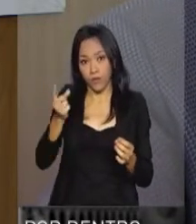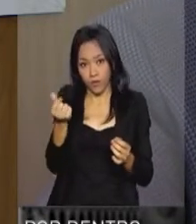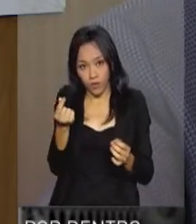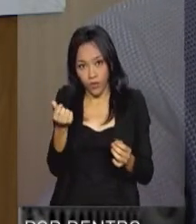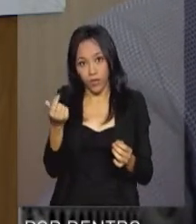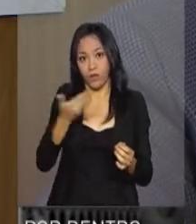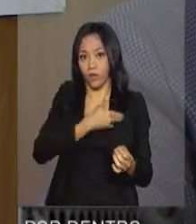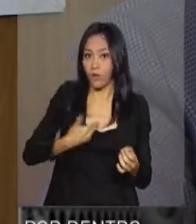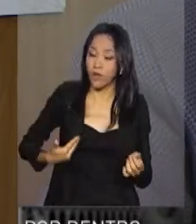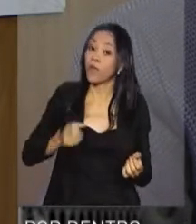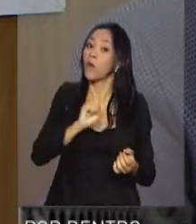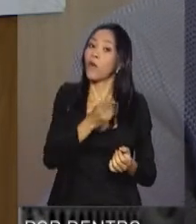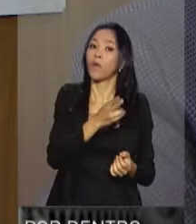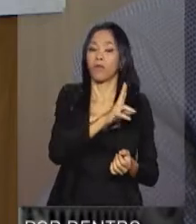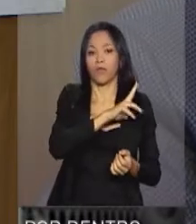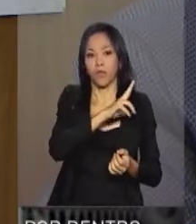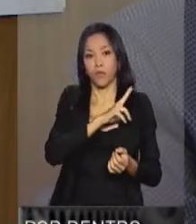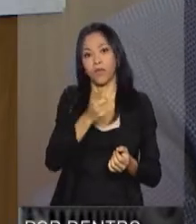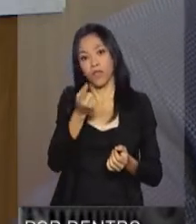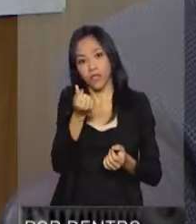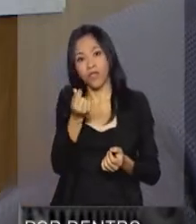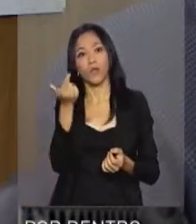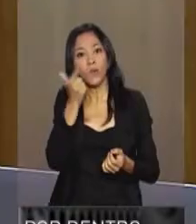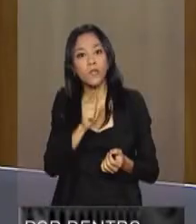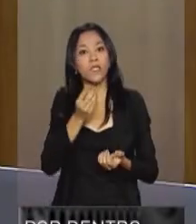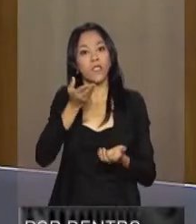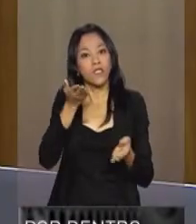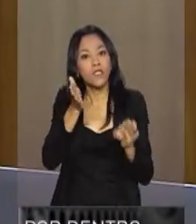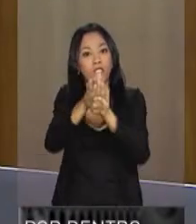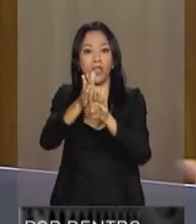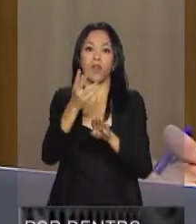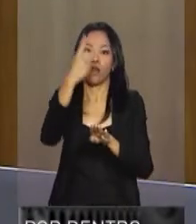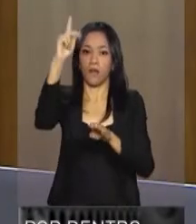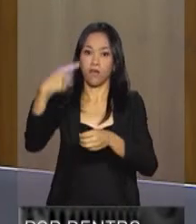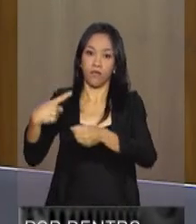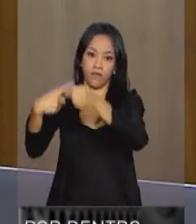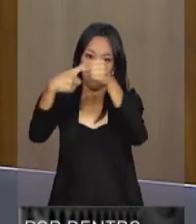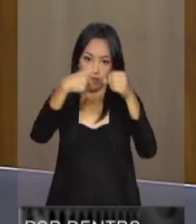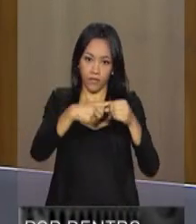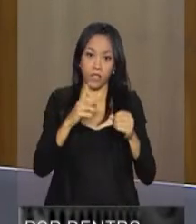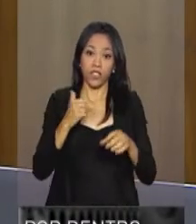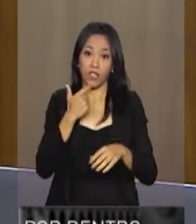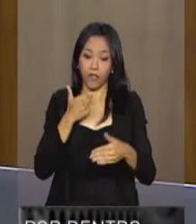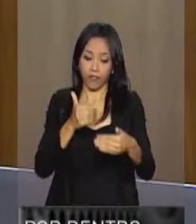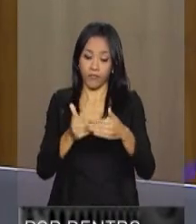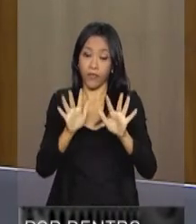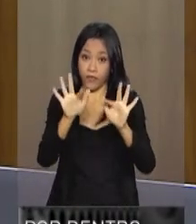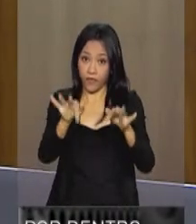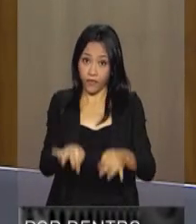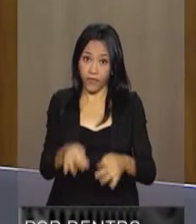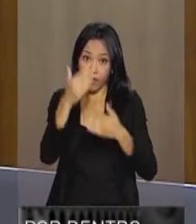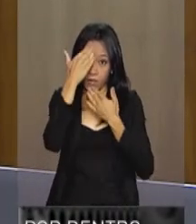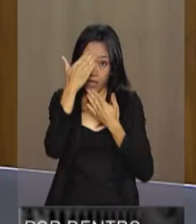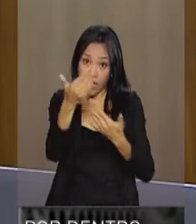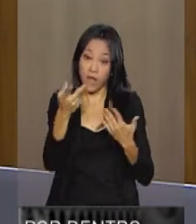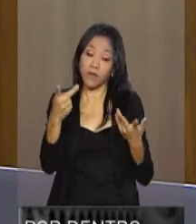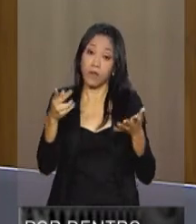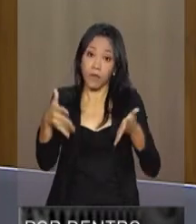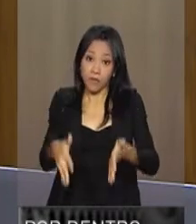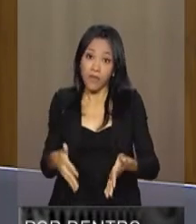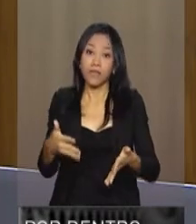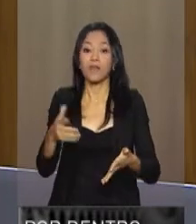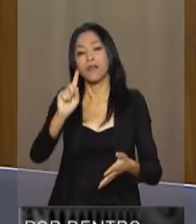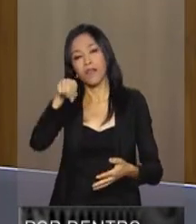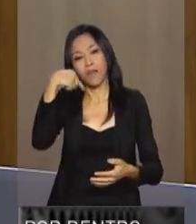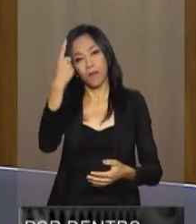acreanas ou as famílias da região norte do brasil tá certo o ministro nosso tempo está chegando ao fim então muito obrigado pela sua participação e até